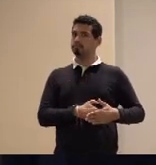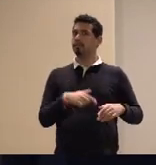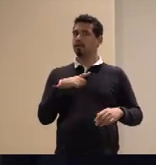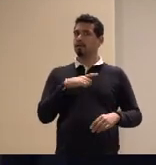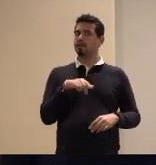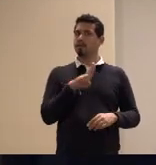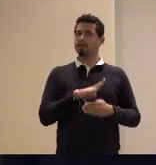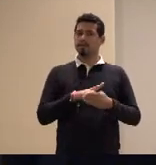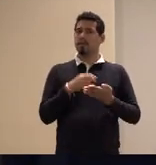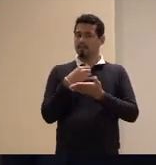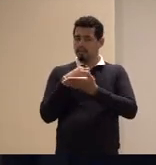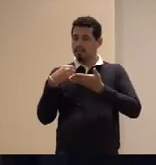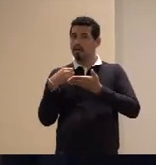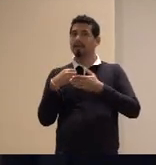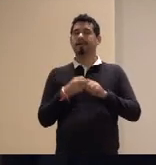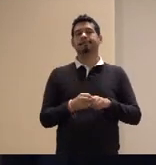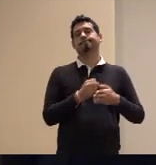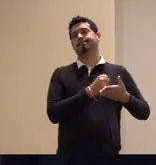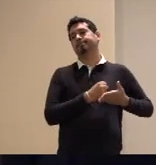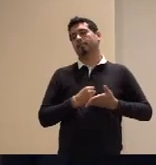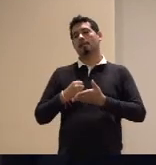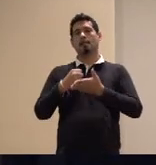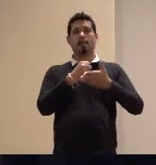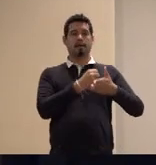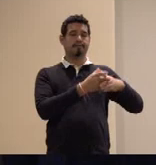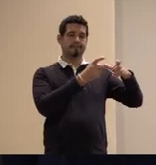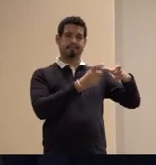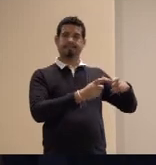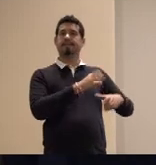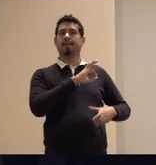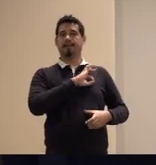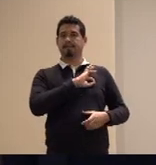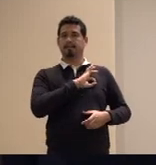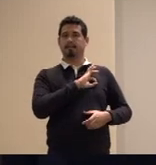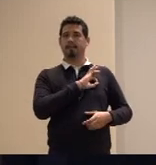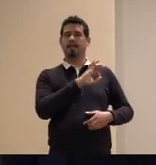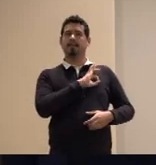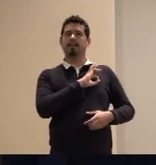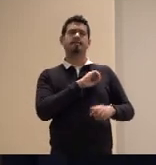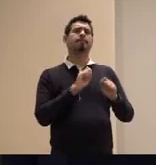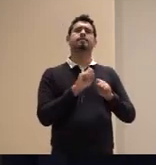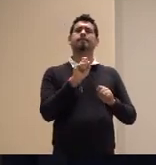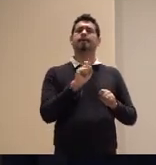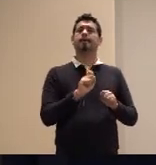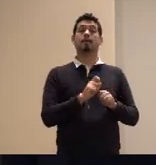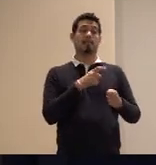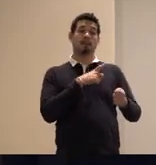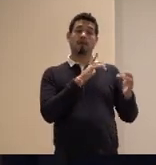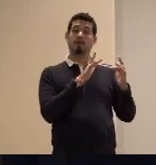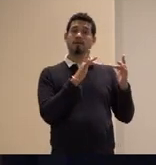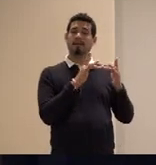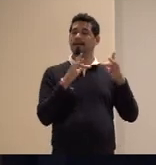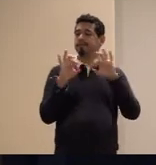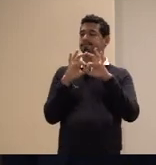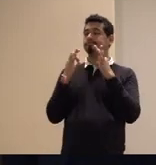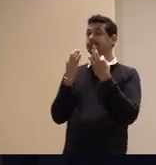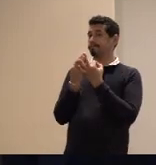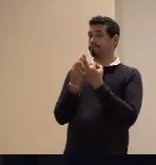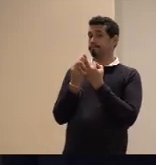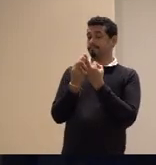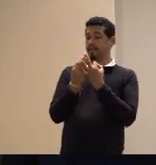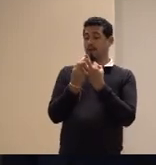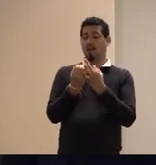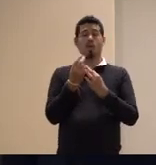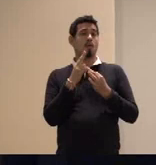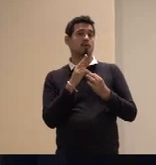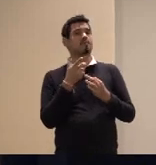posse de drogas, ele é levado até a delegacia, chega lá na delegacia, é tentado um contato com os pais, ou não se